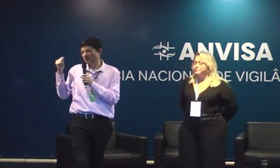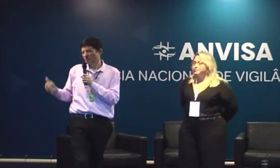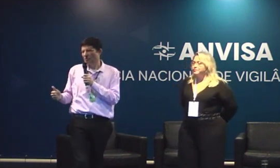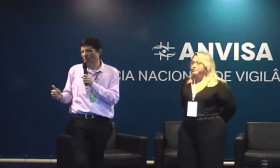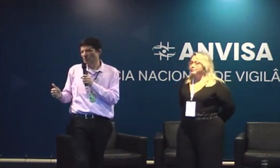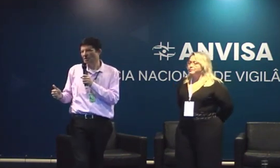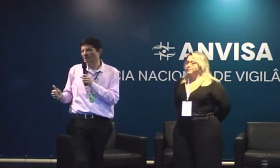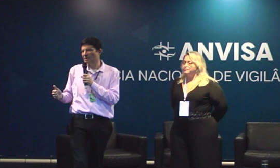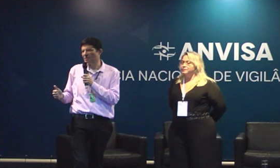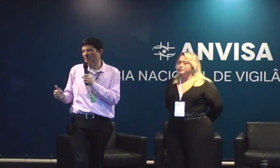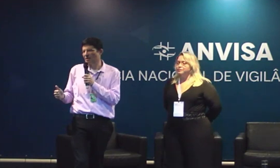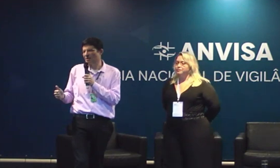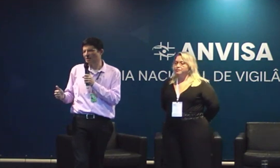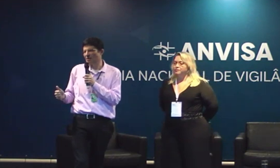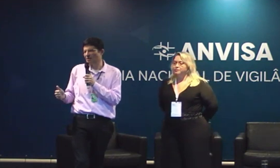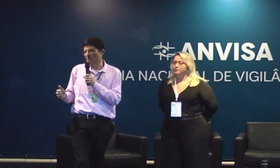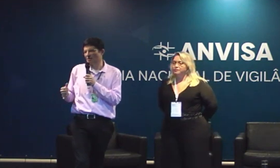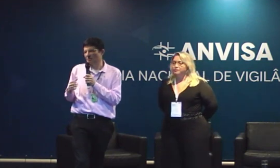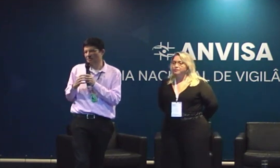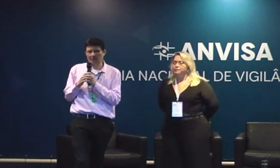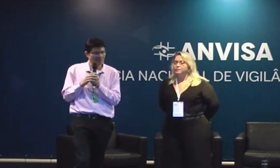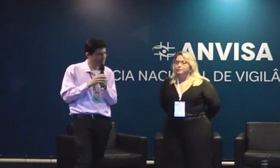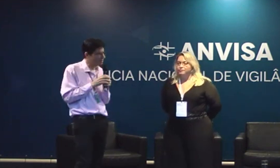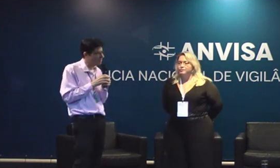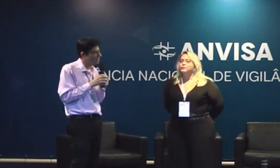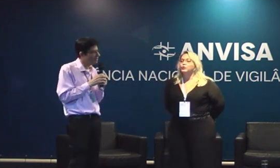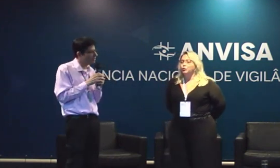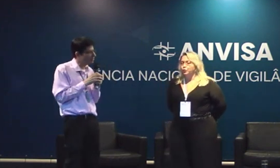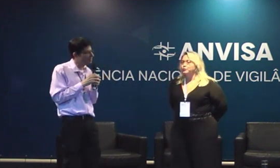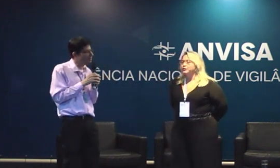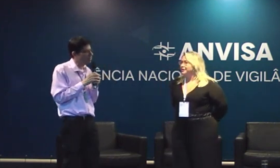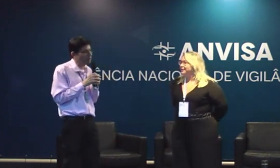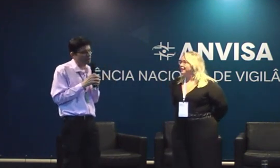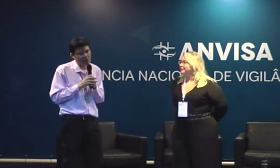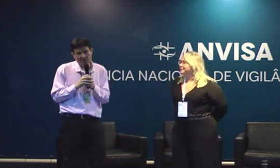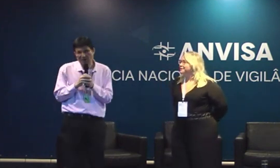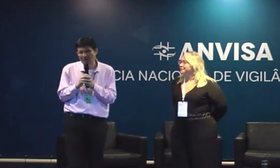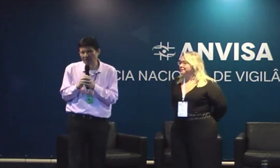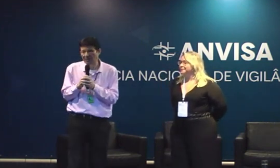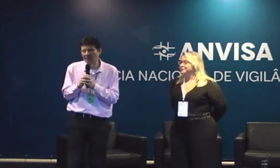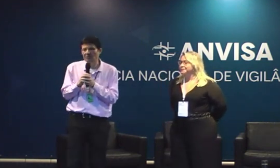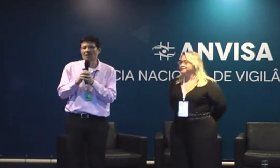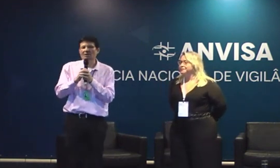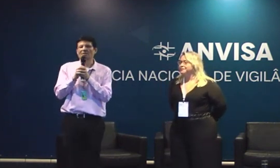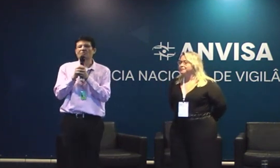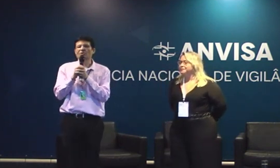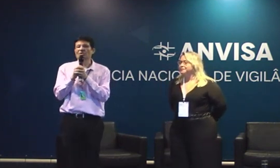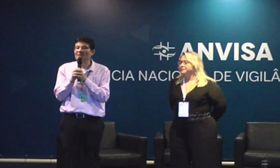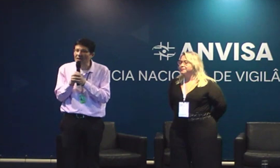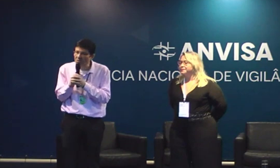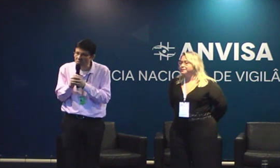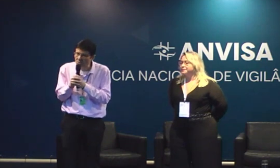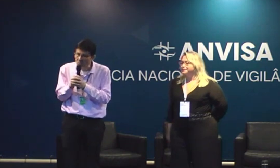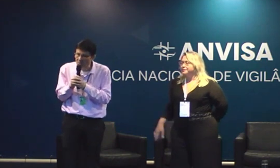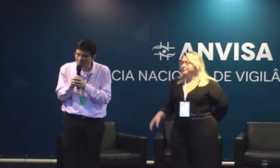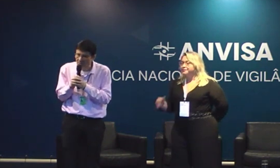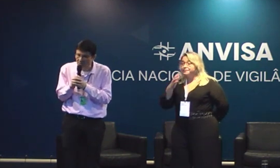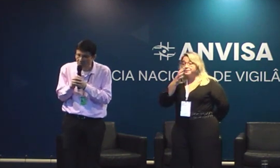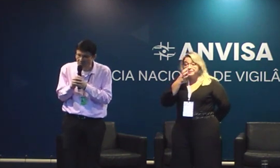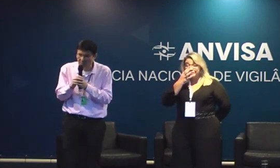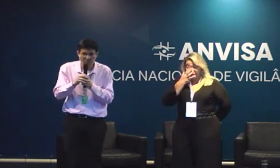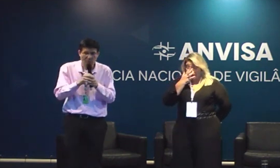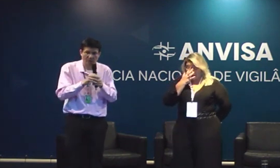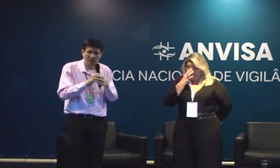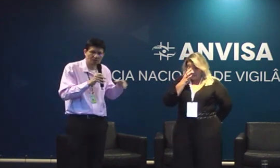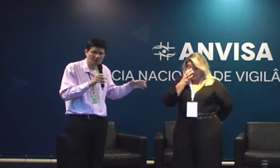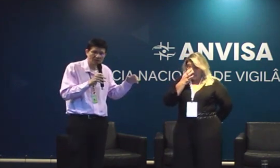de implantação das diretrizes, né, isso, do Código Sanitário. Então, vocês construíram isso. Não